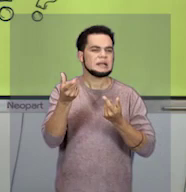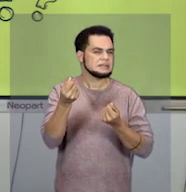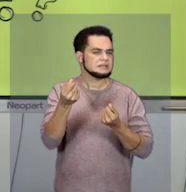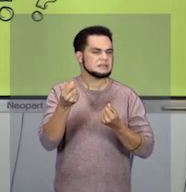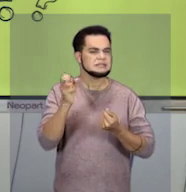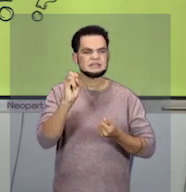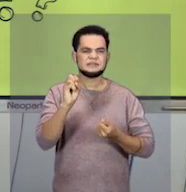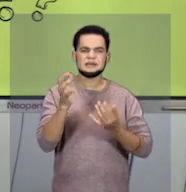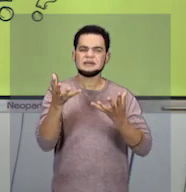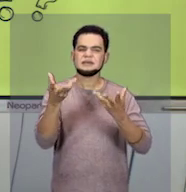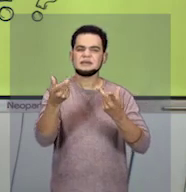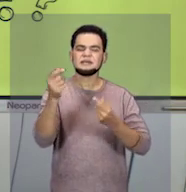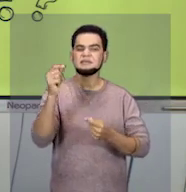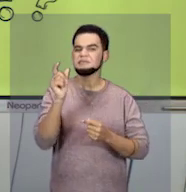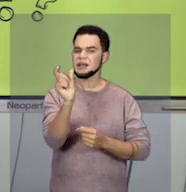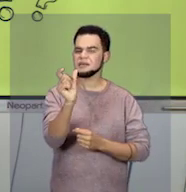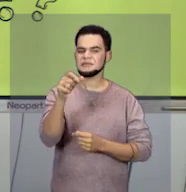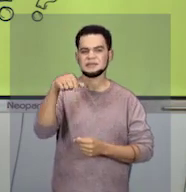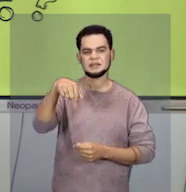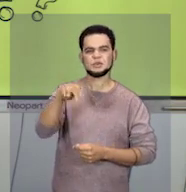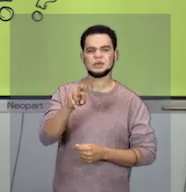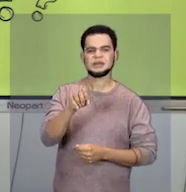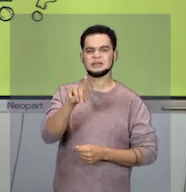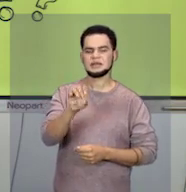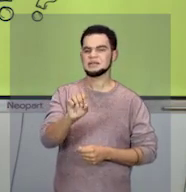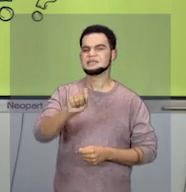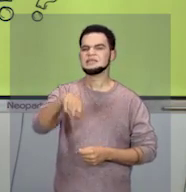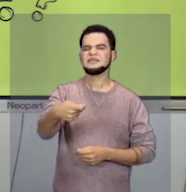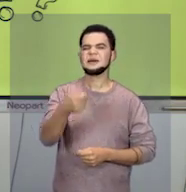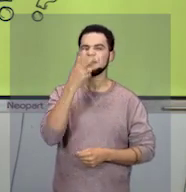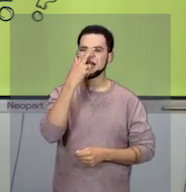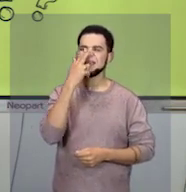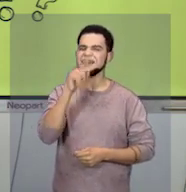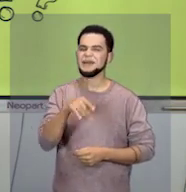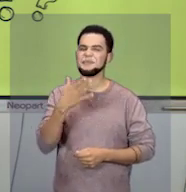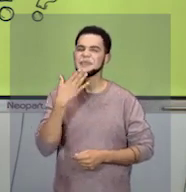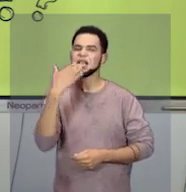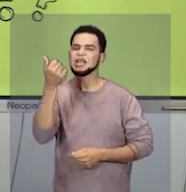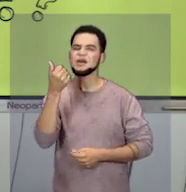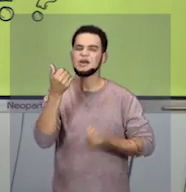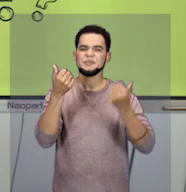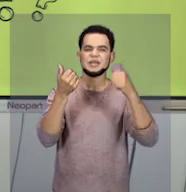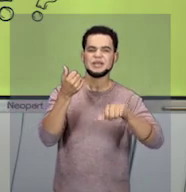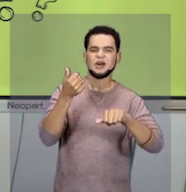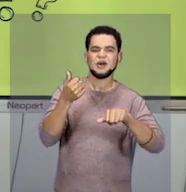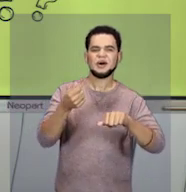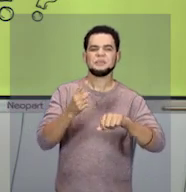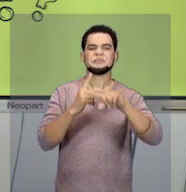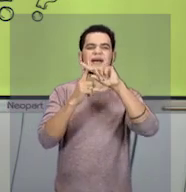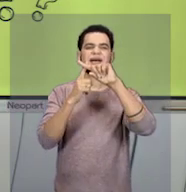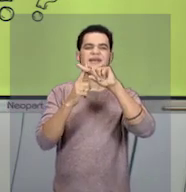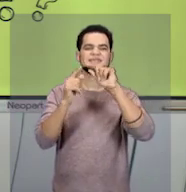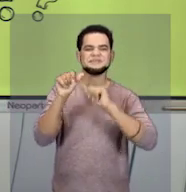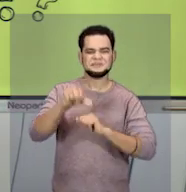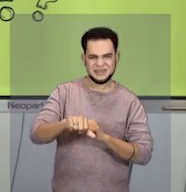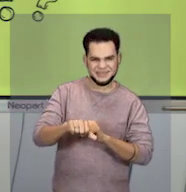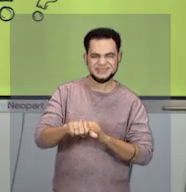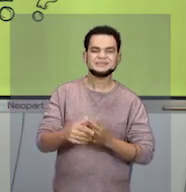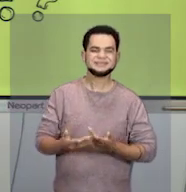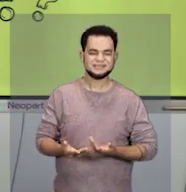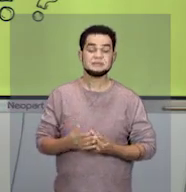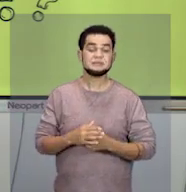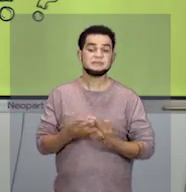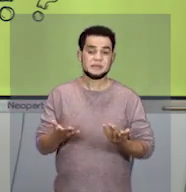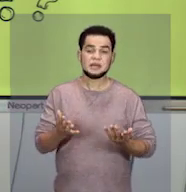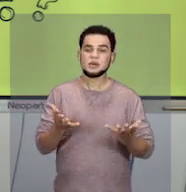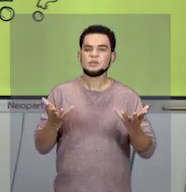qualidade, a gente pode pensar em melhor ou pior, menos ou mais qualidade. E essa